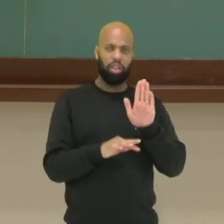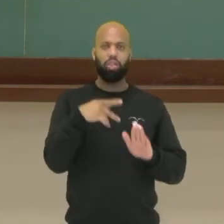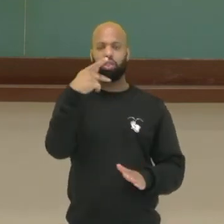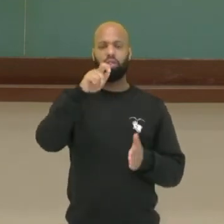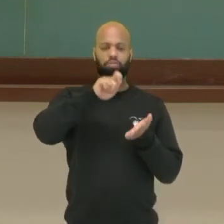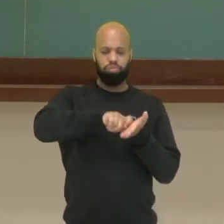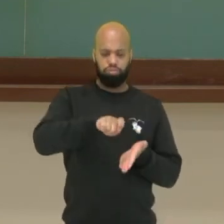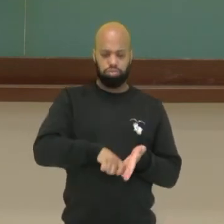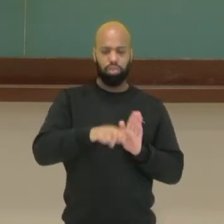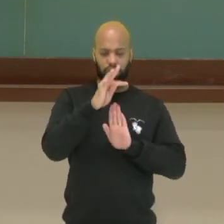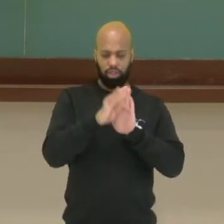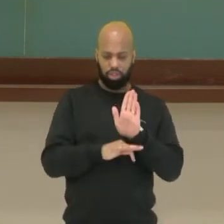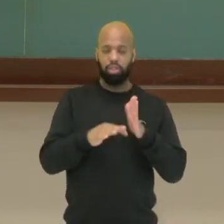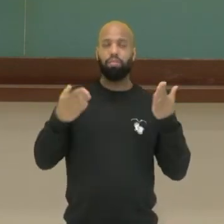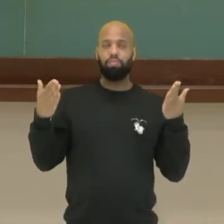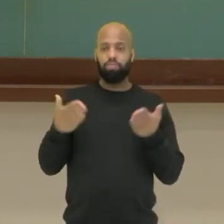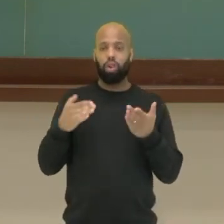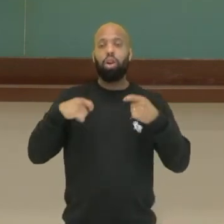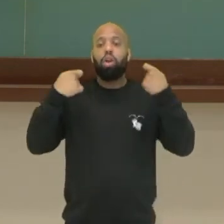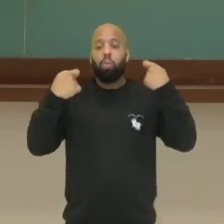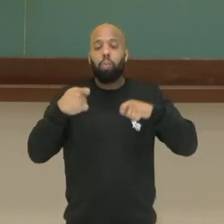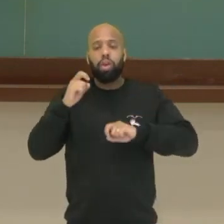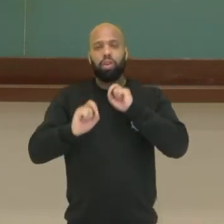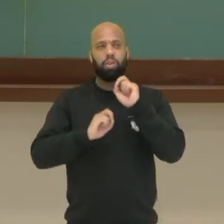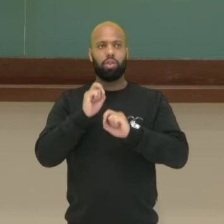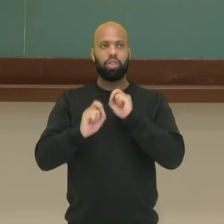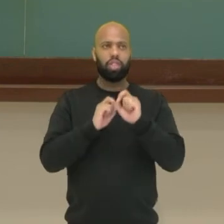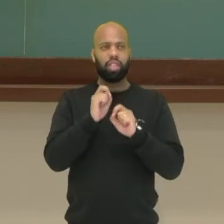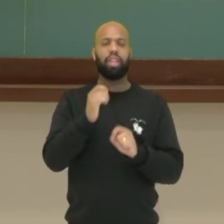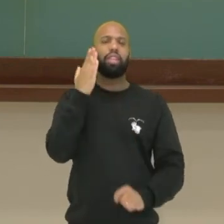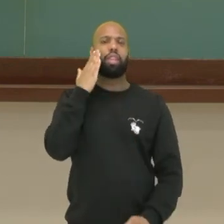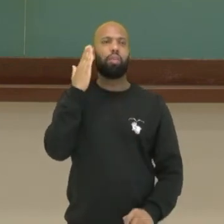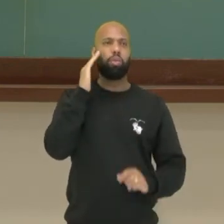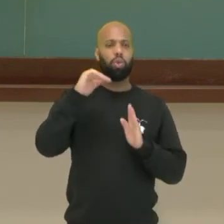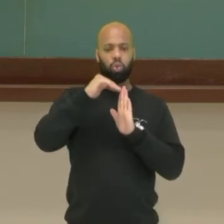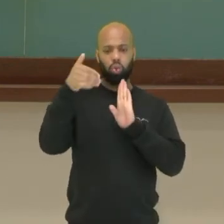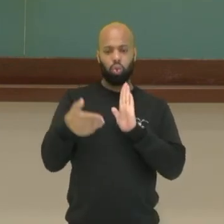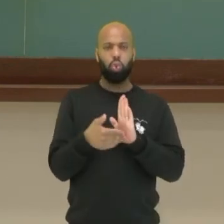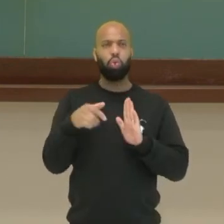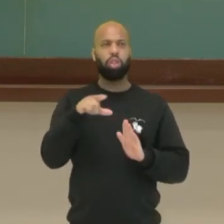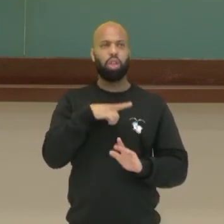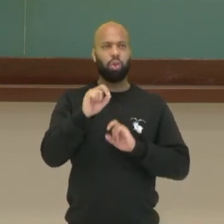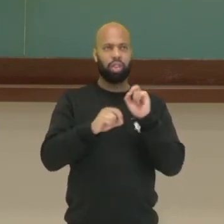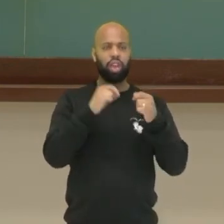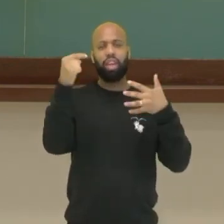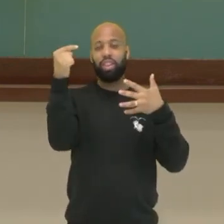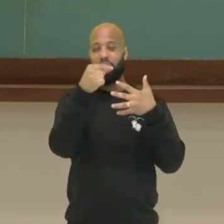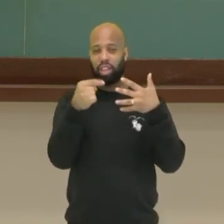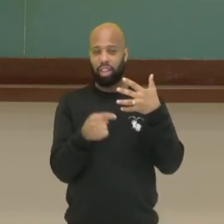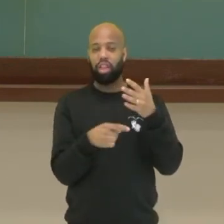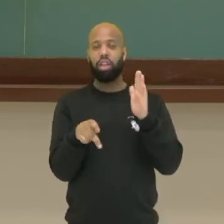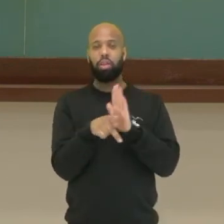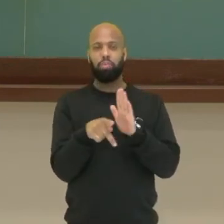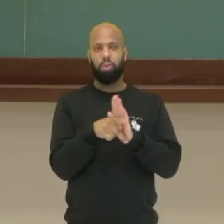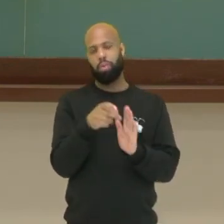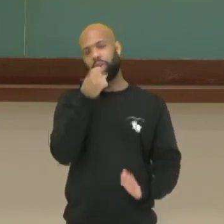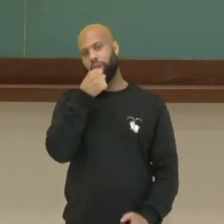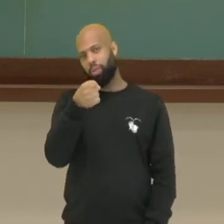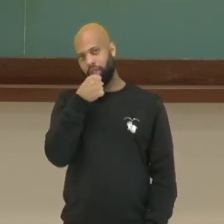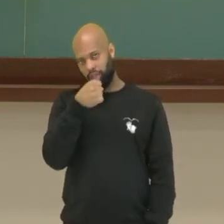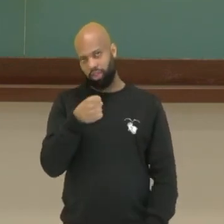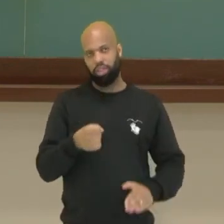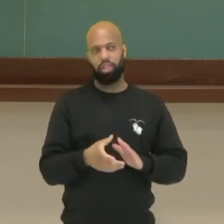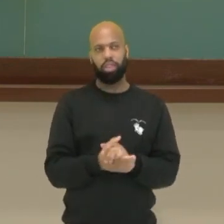produção textual aqui, tem que levar em consideração todos os aspectos da reportagem que nós vimos até